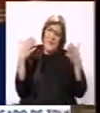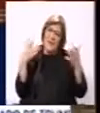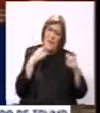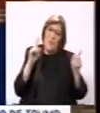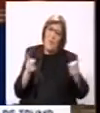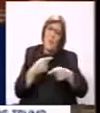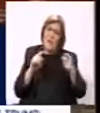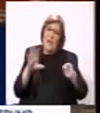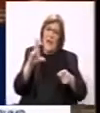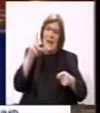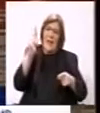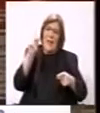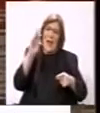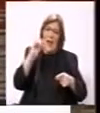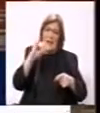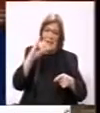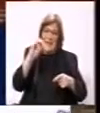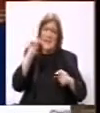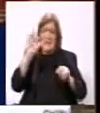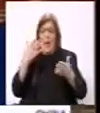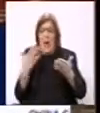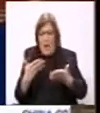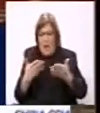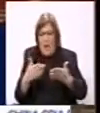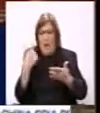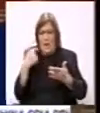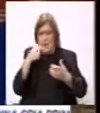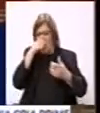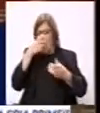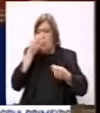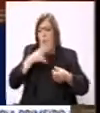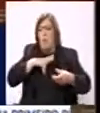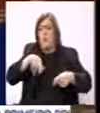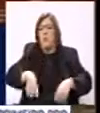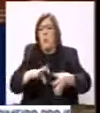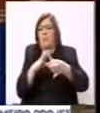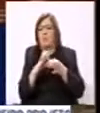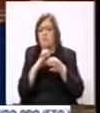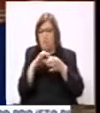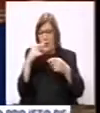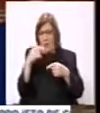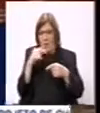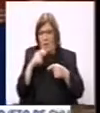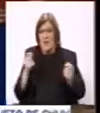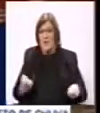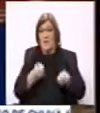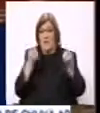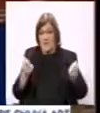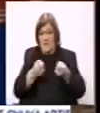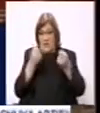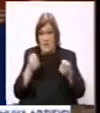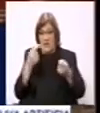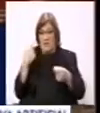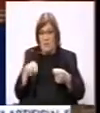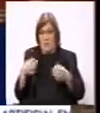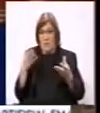a música clássica e contemporânea e star koat portugal e da acija também está aqui embora seja o festival como ainda